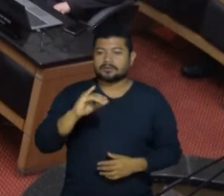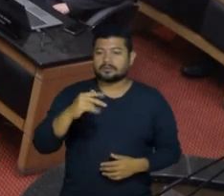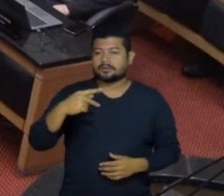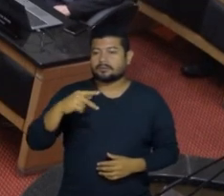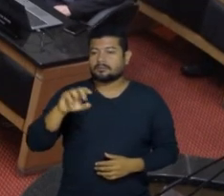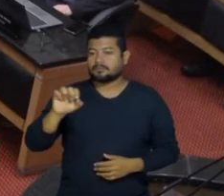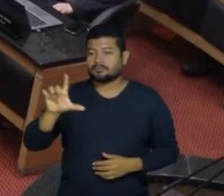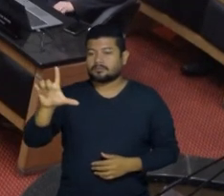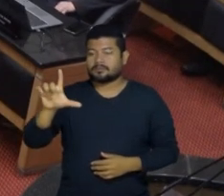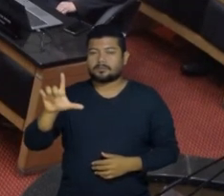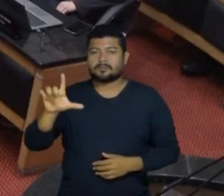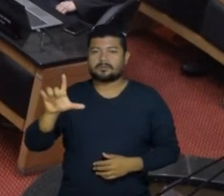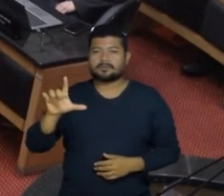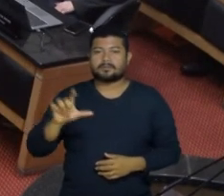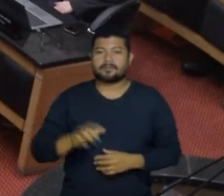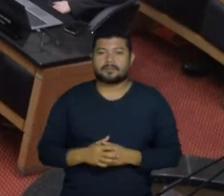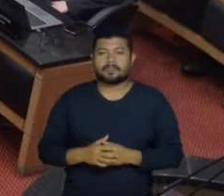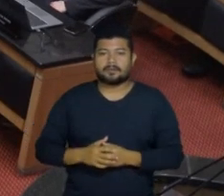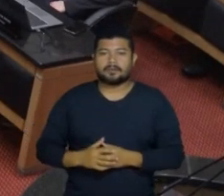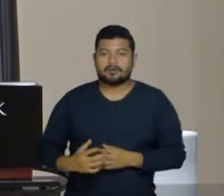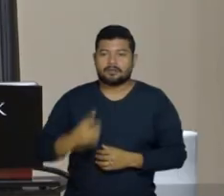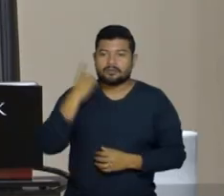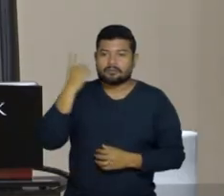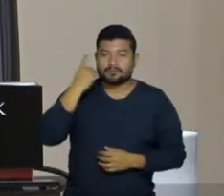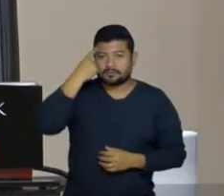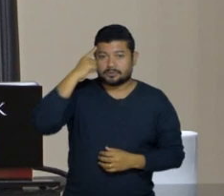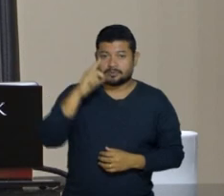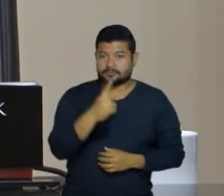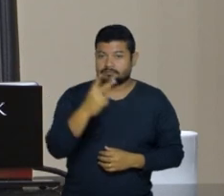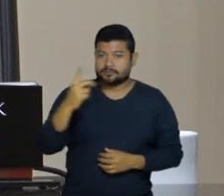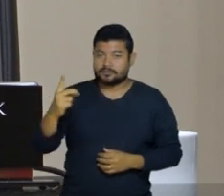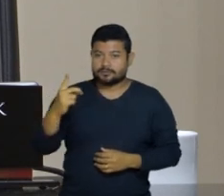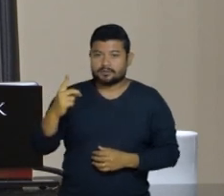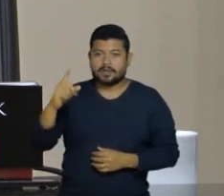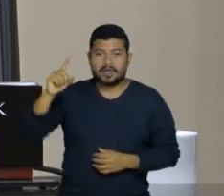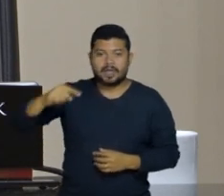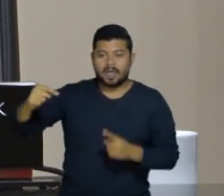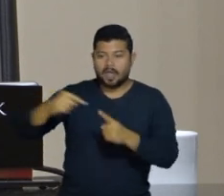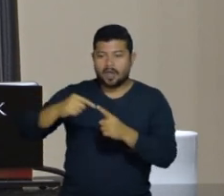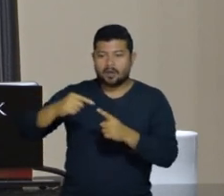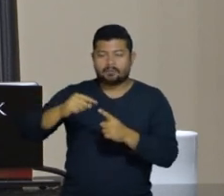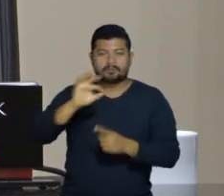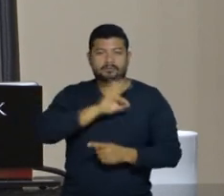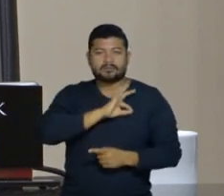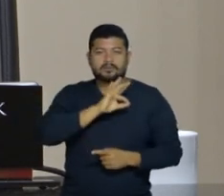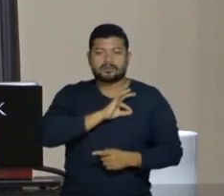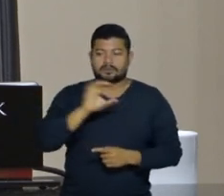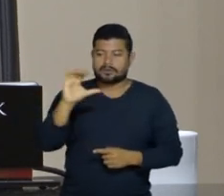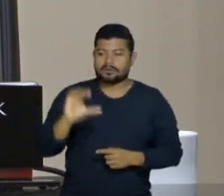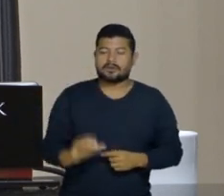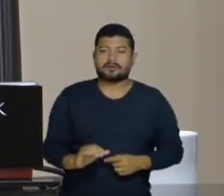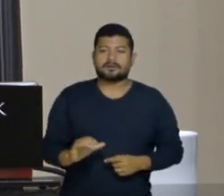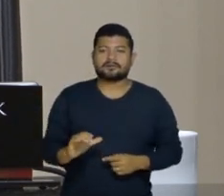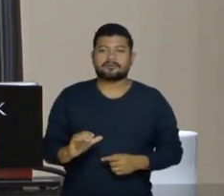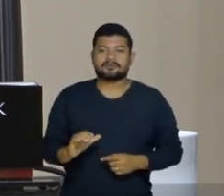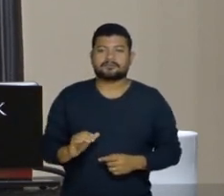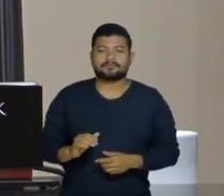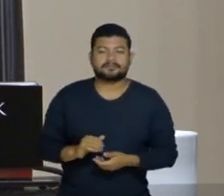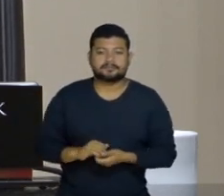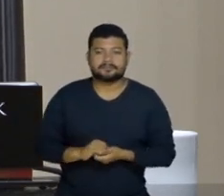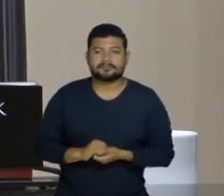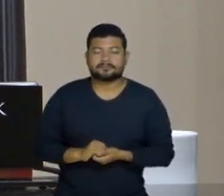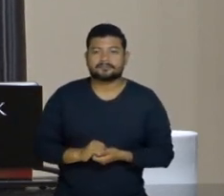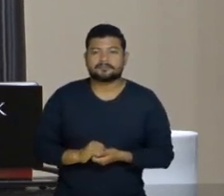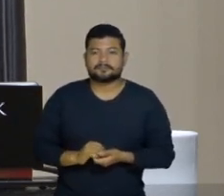Domingo, dia 21, é dia do policial civil. Saudar o